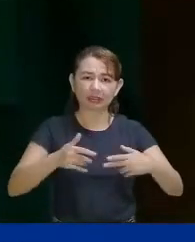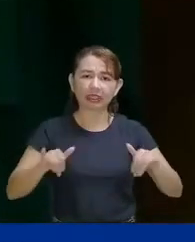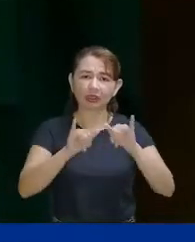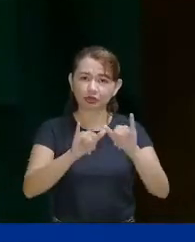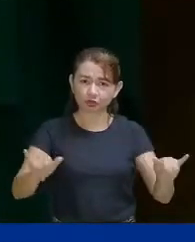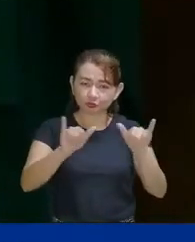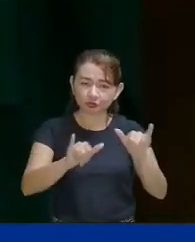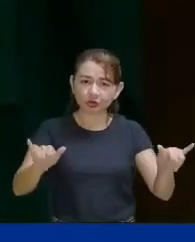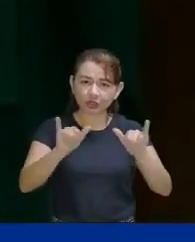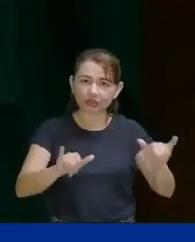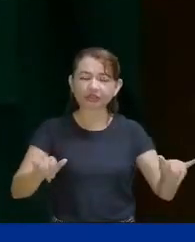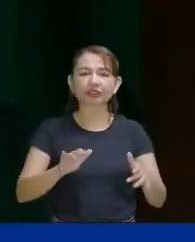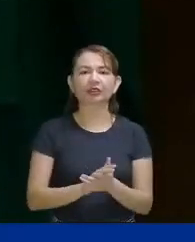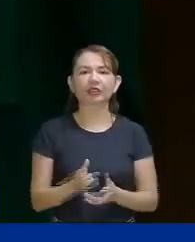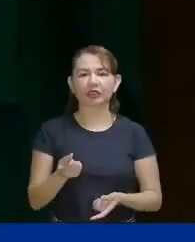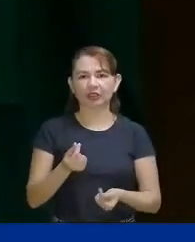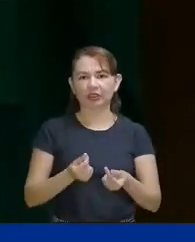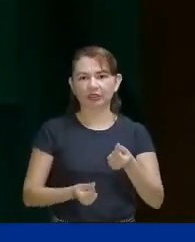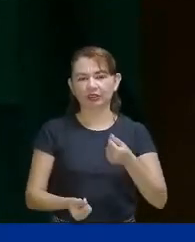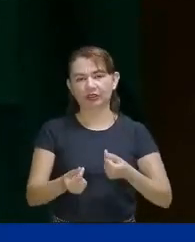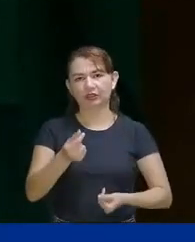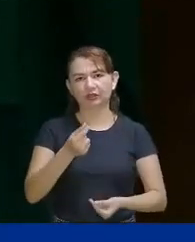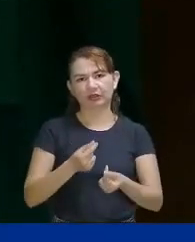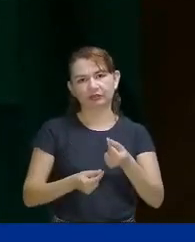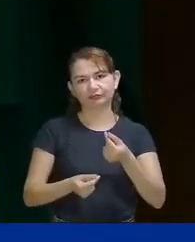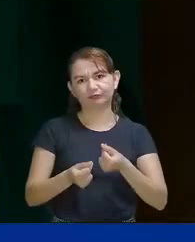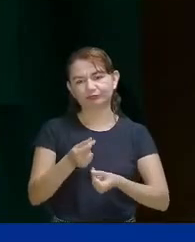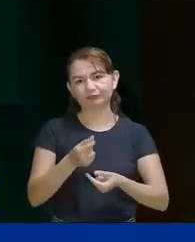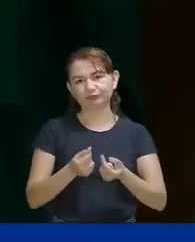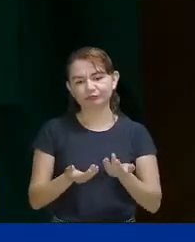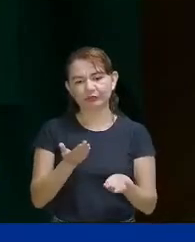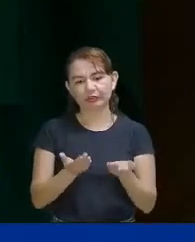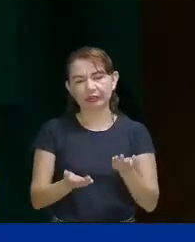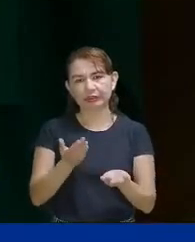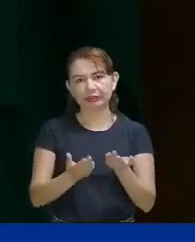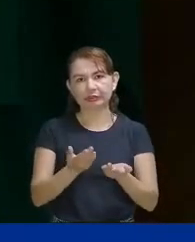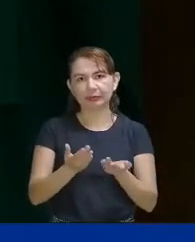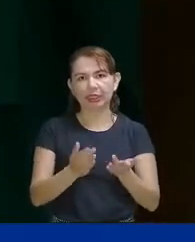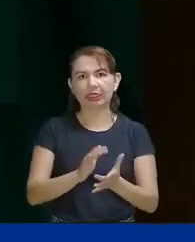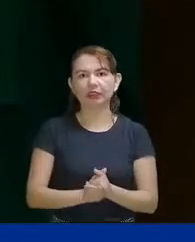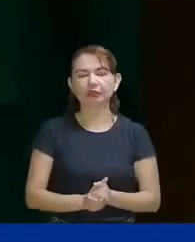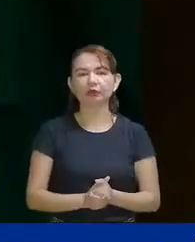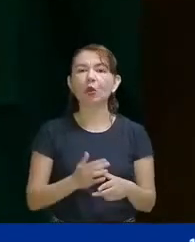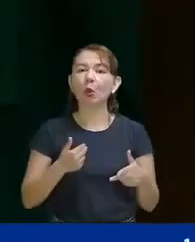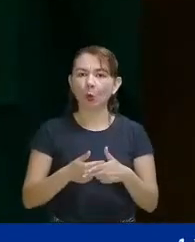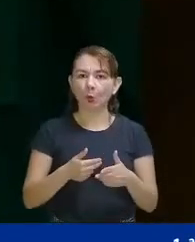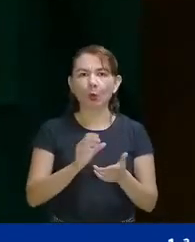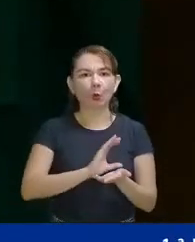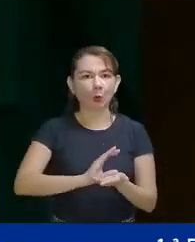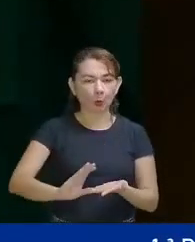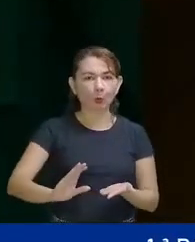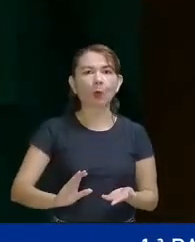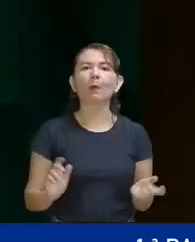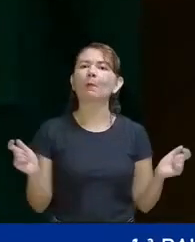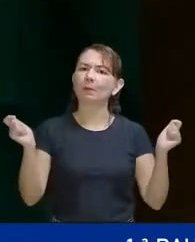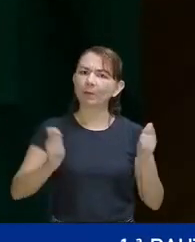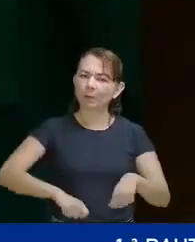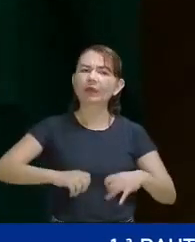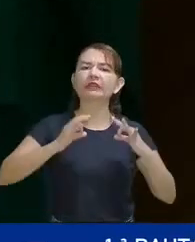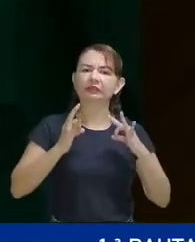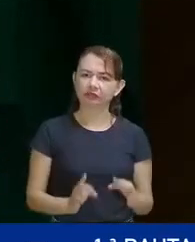Ser disso que o princípio da economicidade é essencial para assegurar que os recursos públicos sejam utilizados de maneira eficaz e